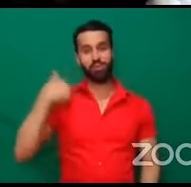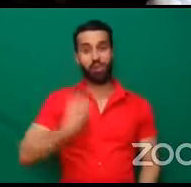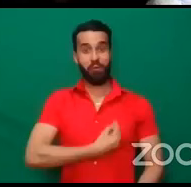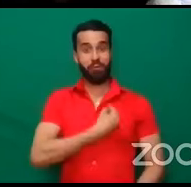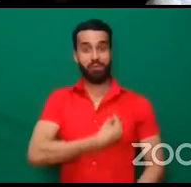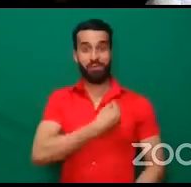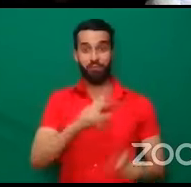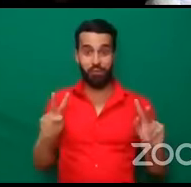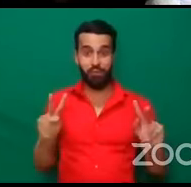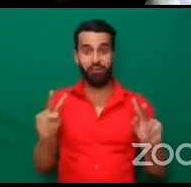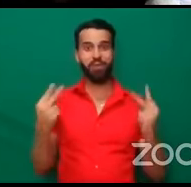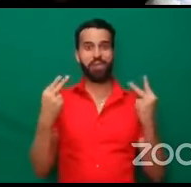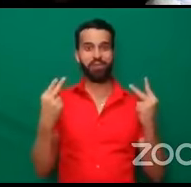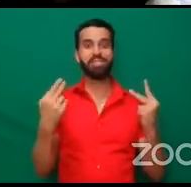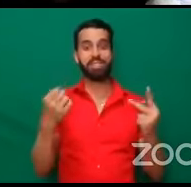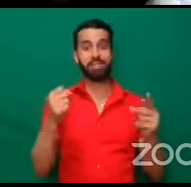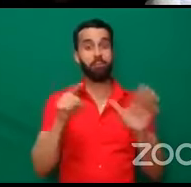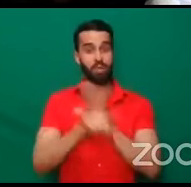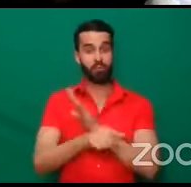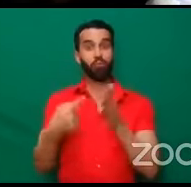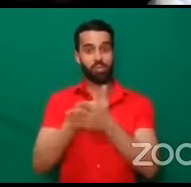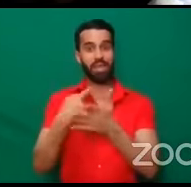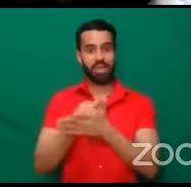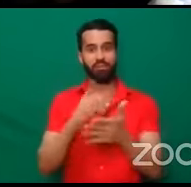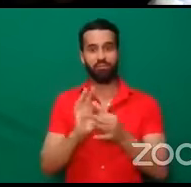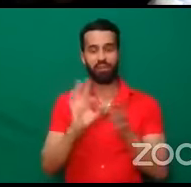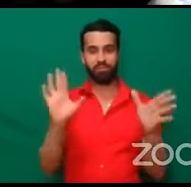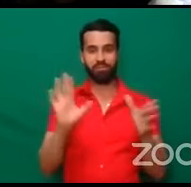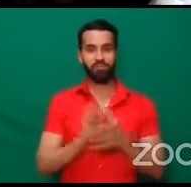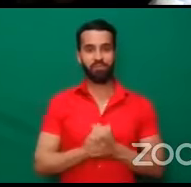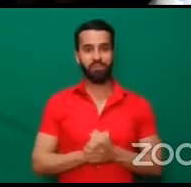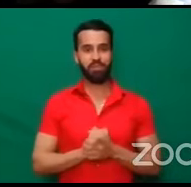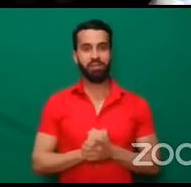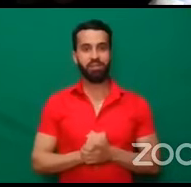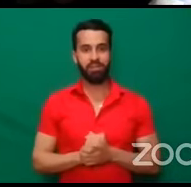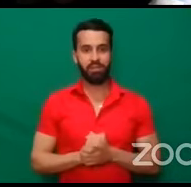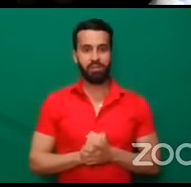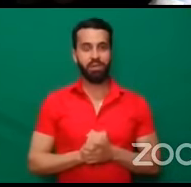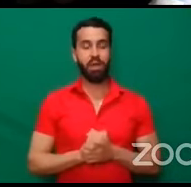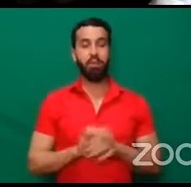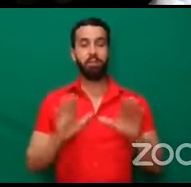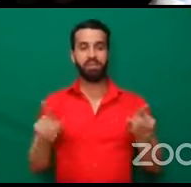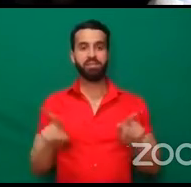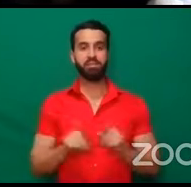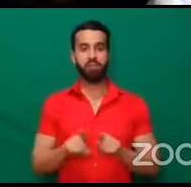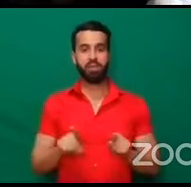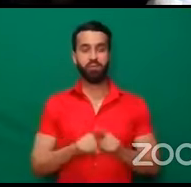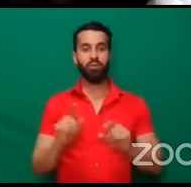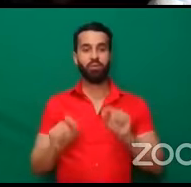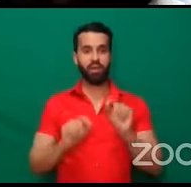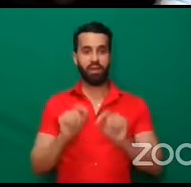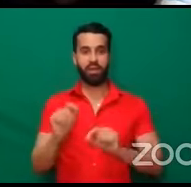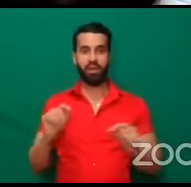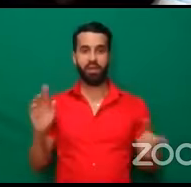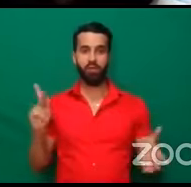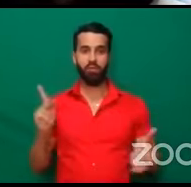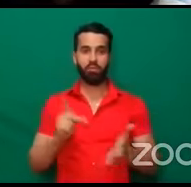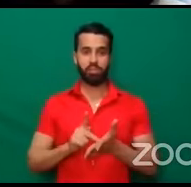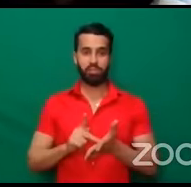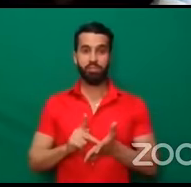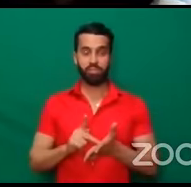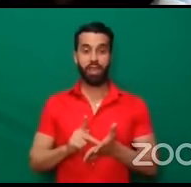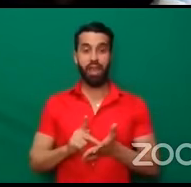alguma pergunta, pode fazer, né? Para saber mais. Mas eu realmente... achei